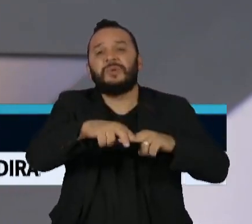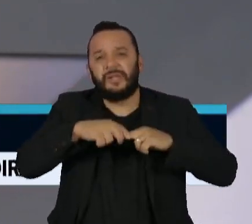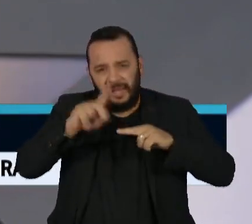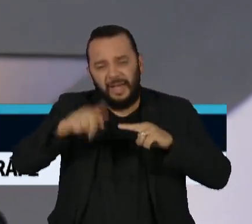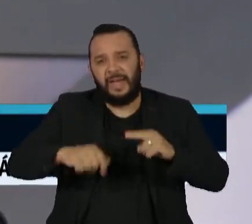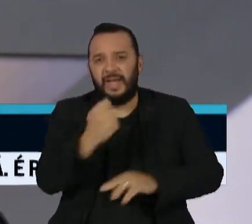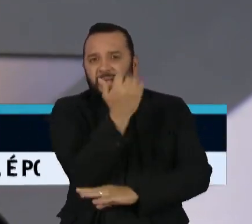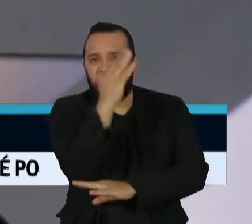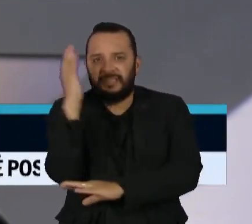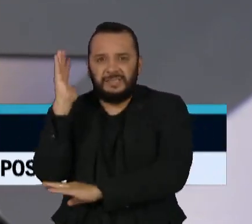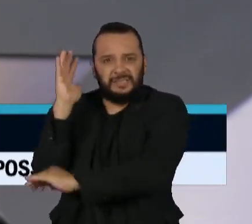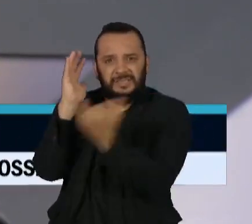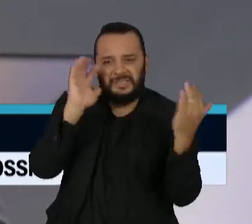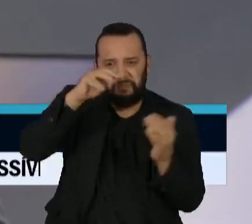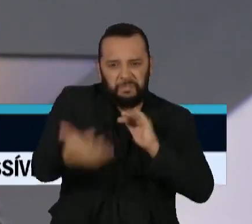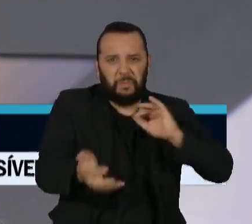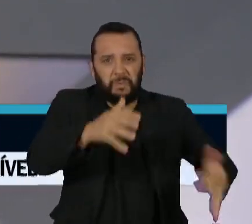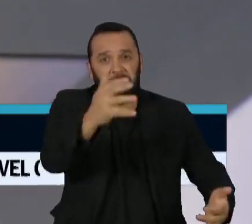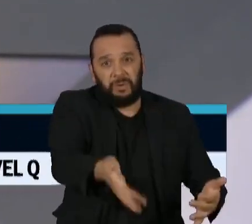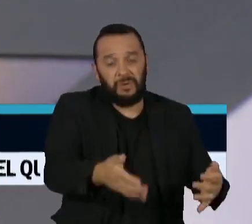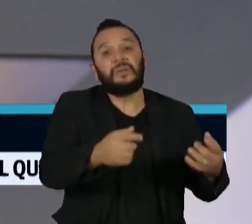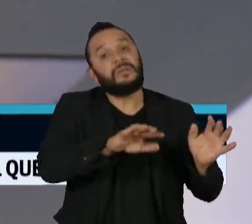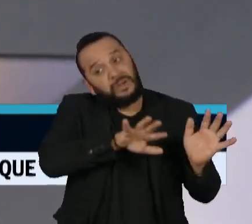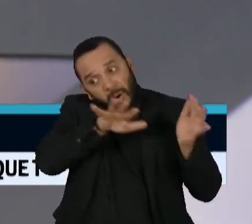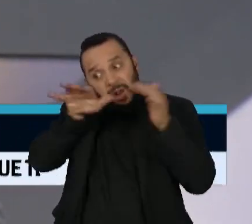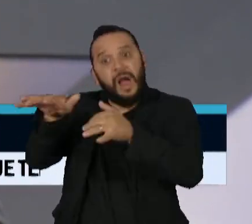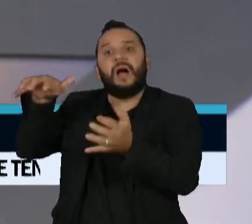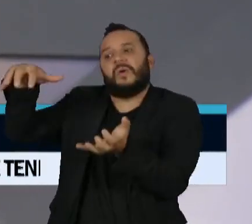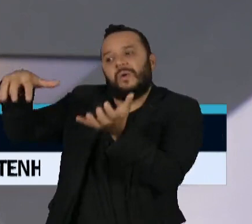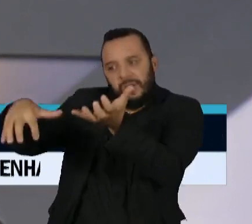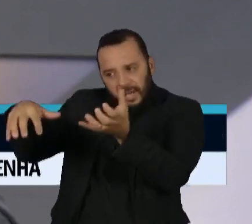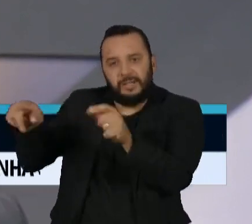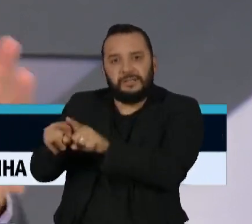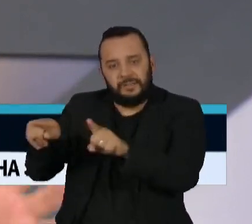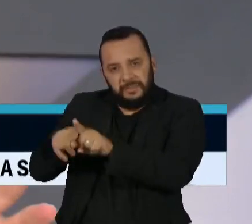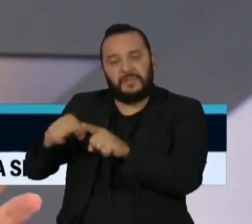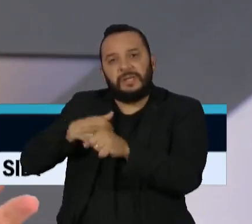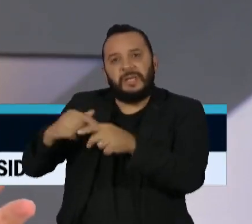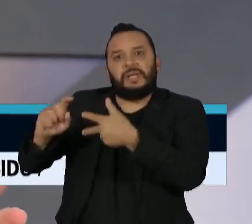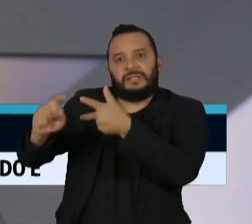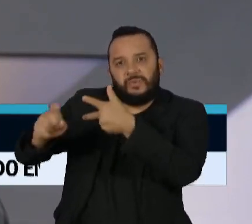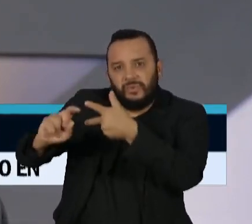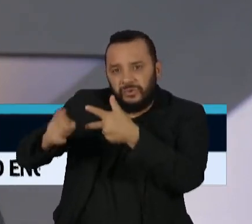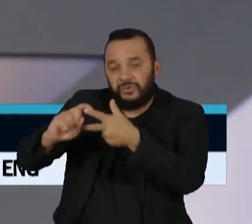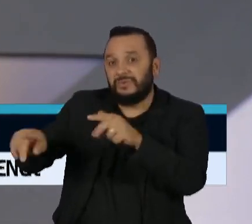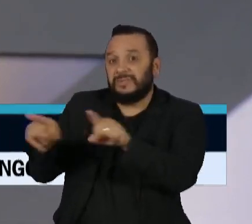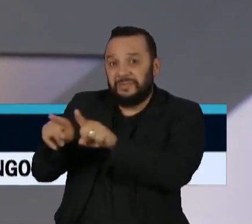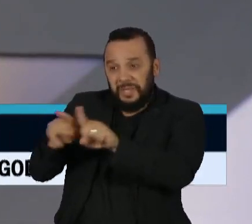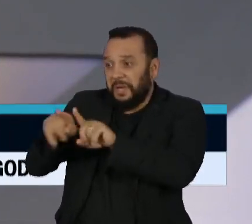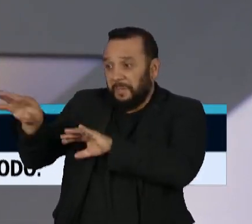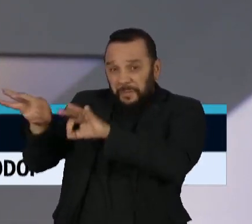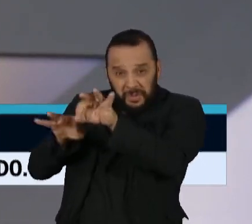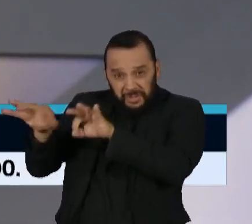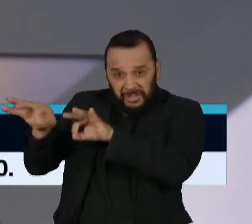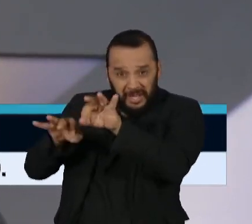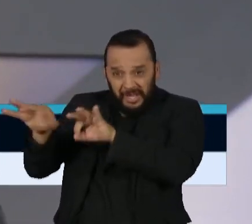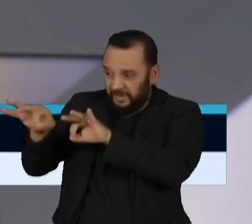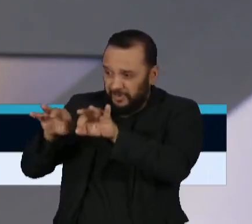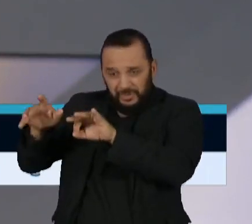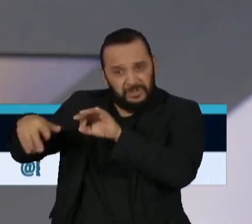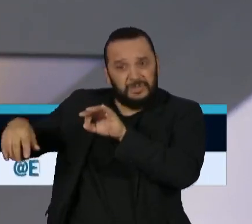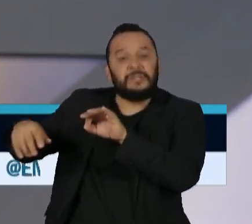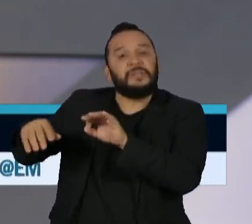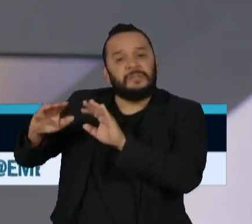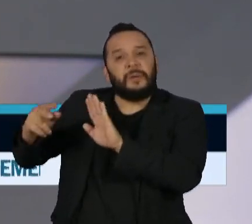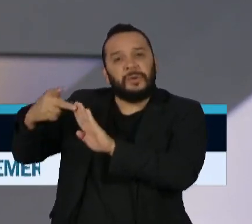isso que é tão importante quando a gente fica de olho para o Congresso Nacional por poder executivo para projetos que diminuem a Proteção Ambiental